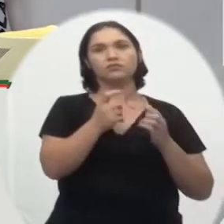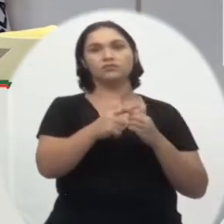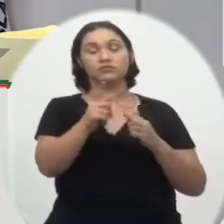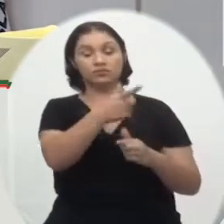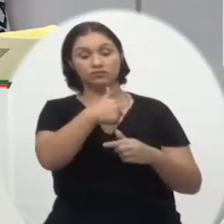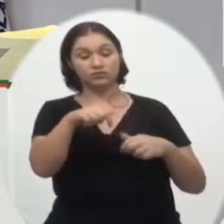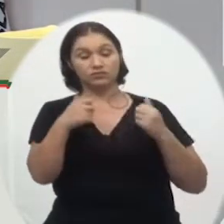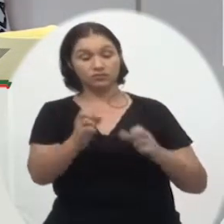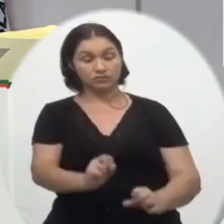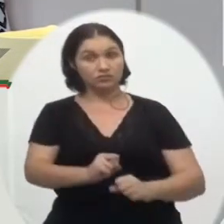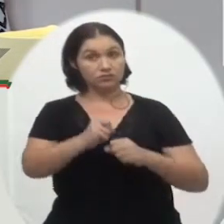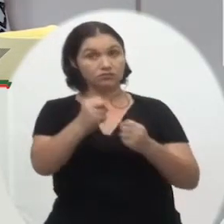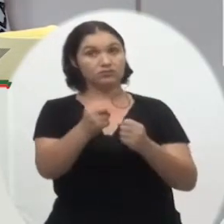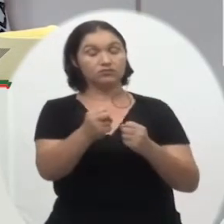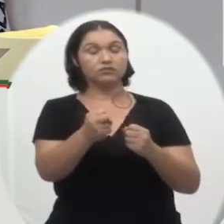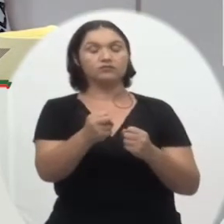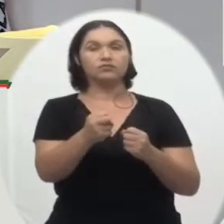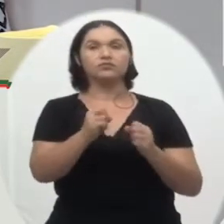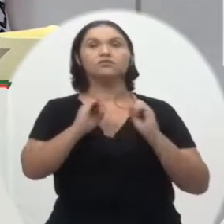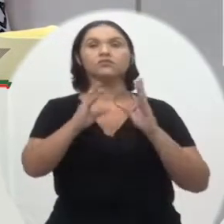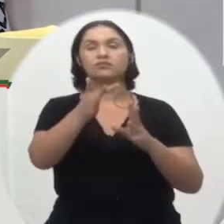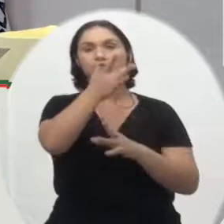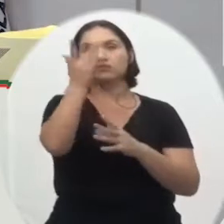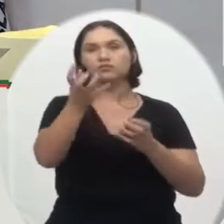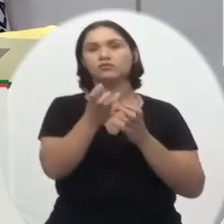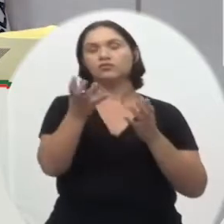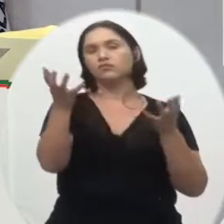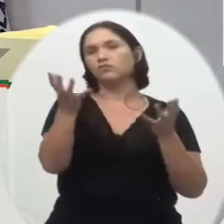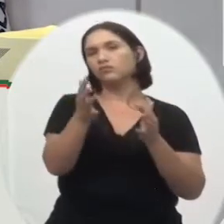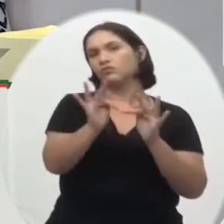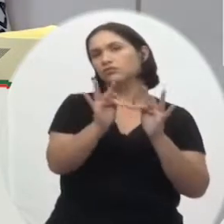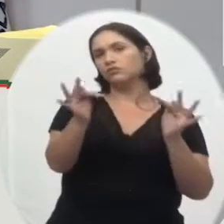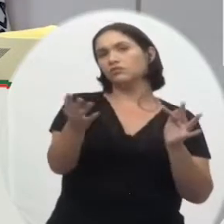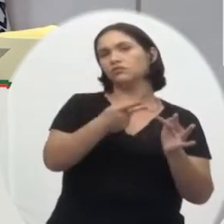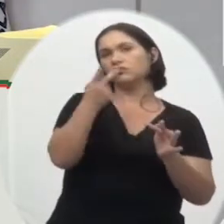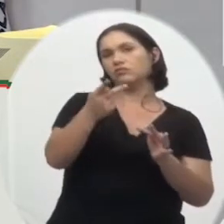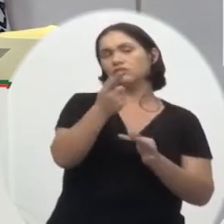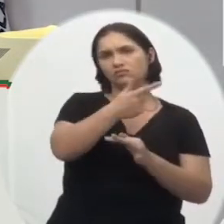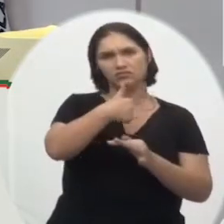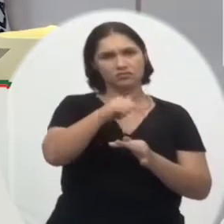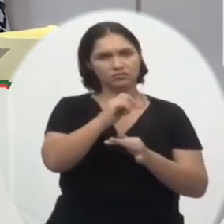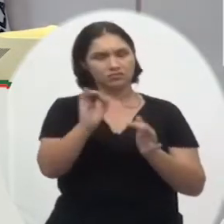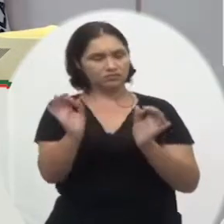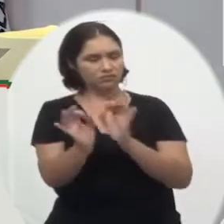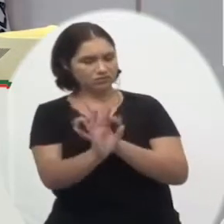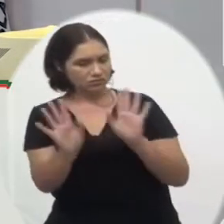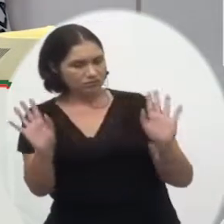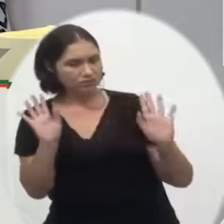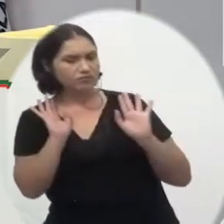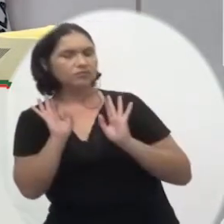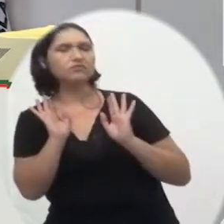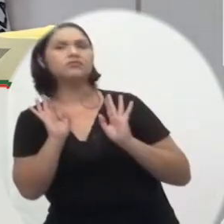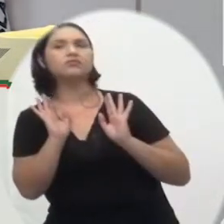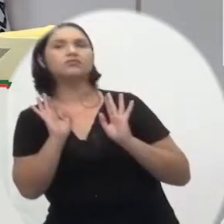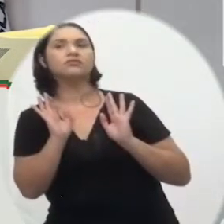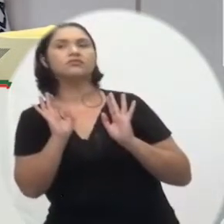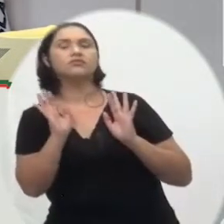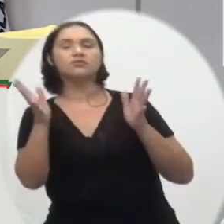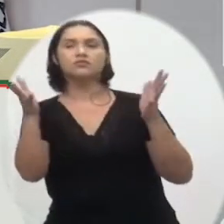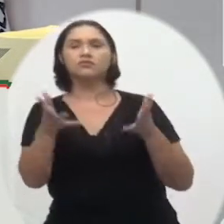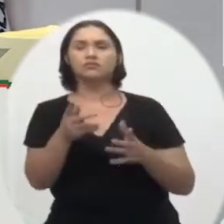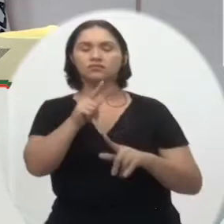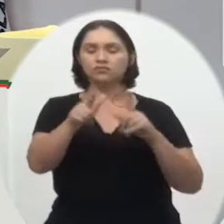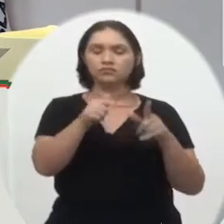é que importa. Hoje foi me dito uma frase, somos passageiros. E, de fato, somos passageiros,